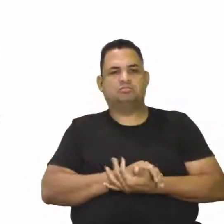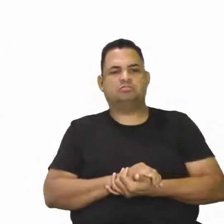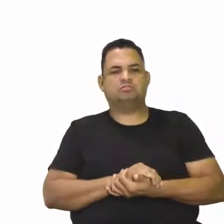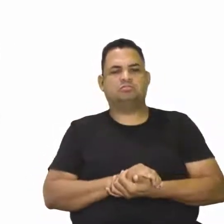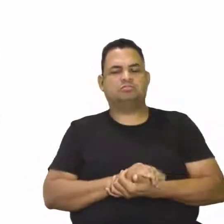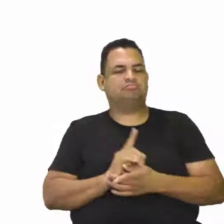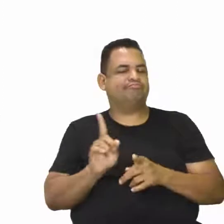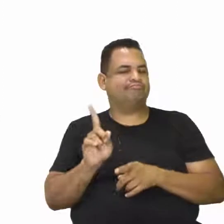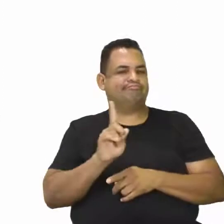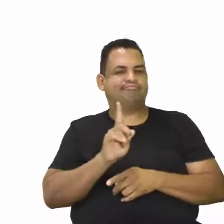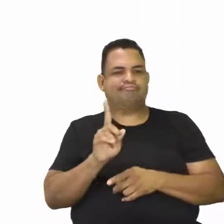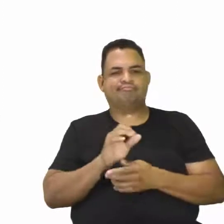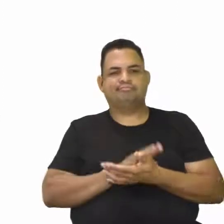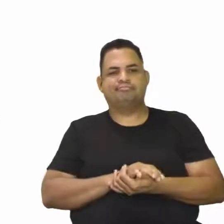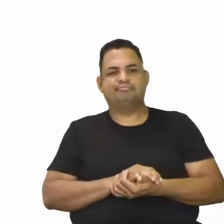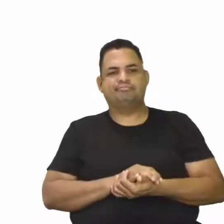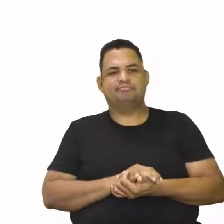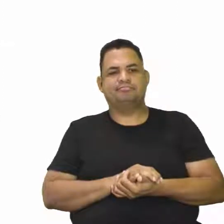mulheres. Também não.